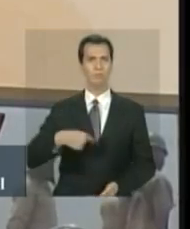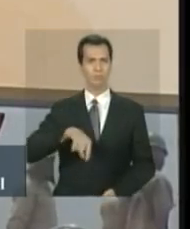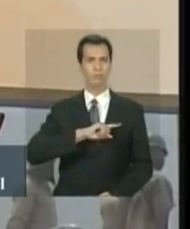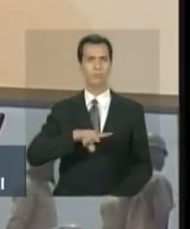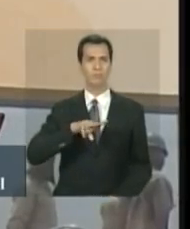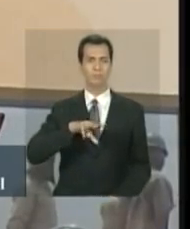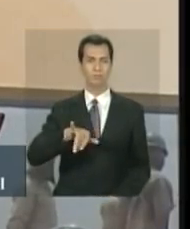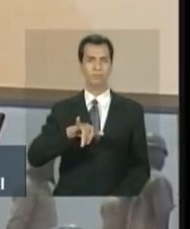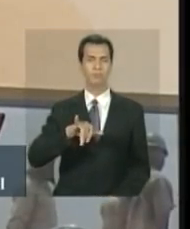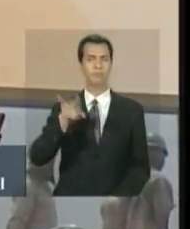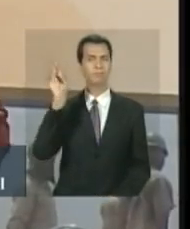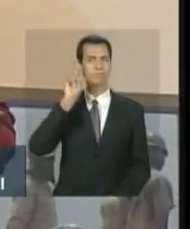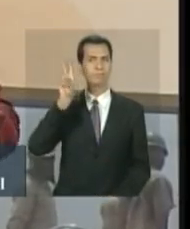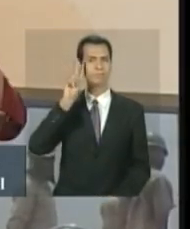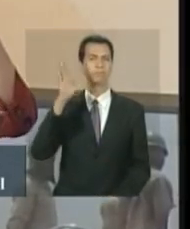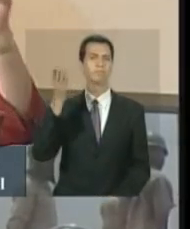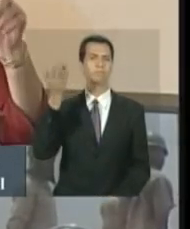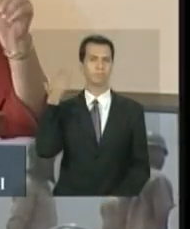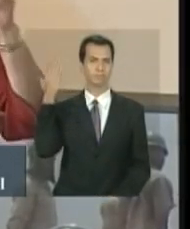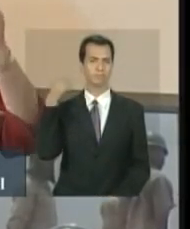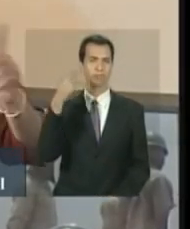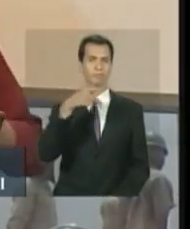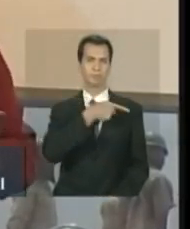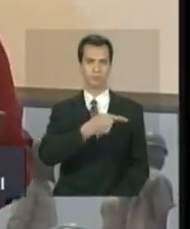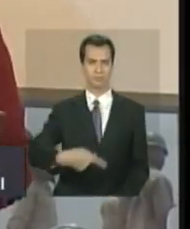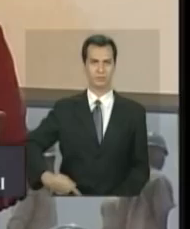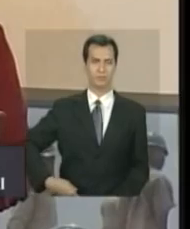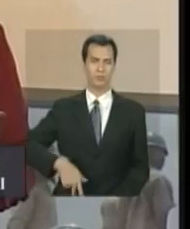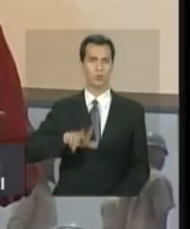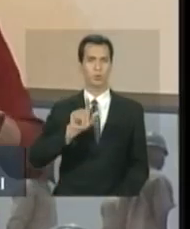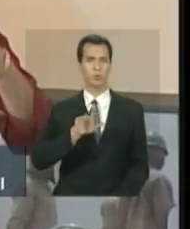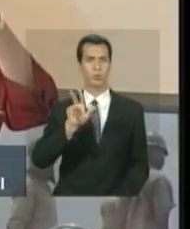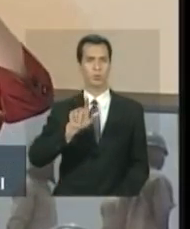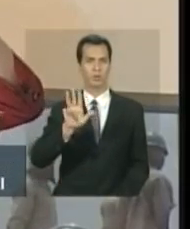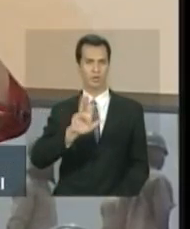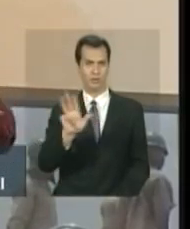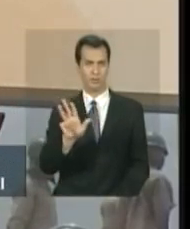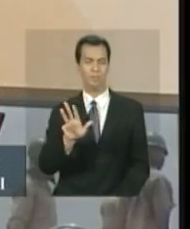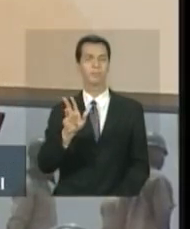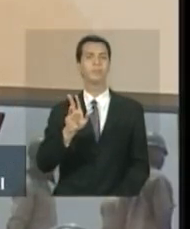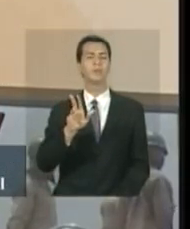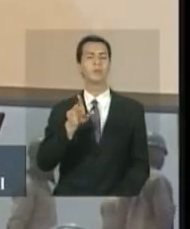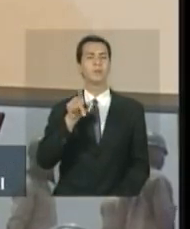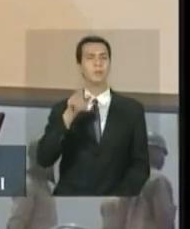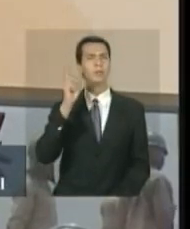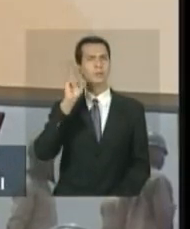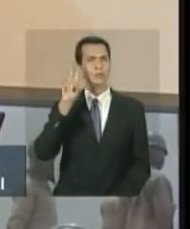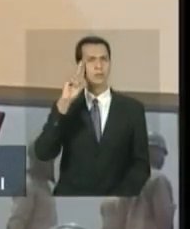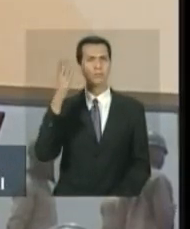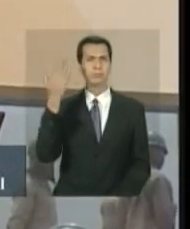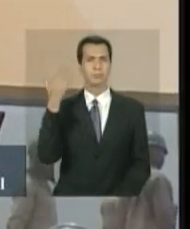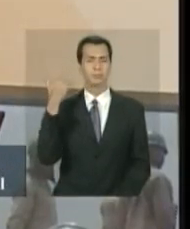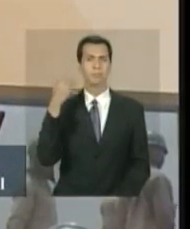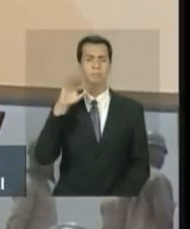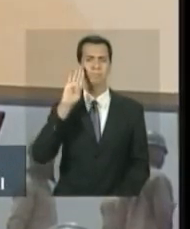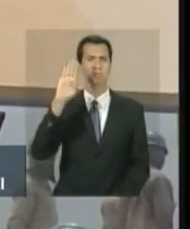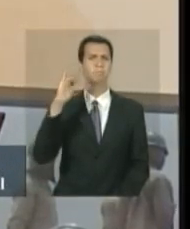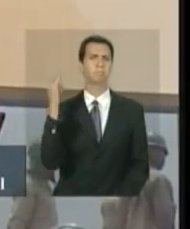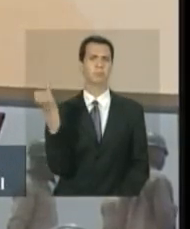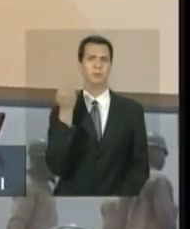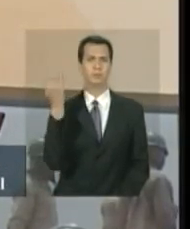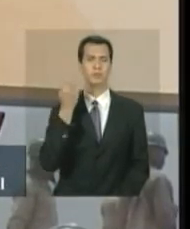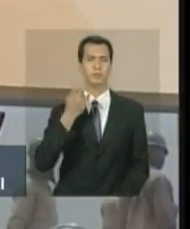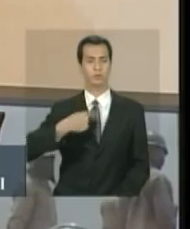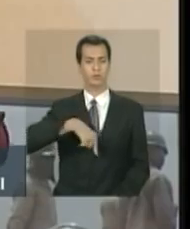lembrar do início disso com o presidente Lula, uma das coisas mais importantes que nós